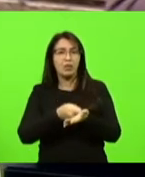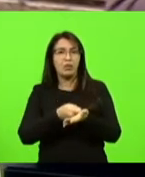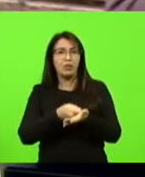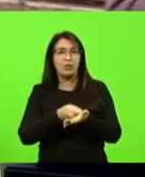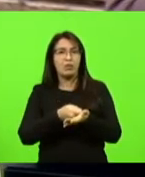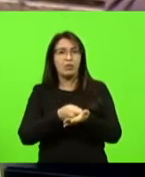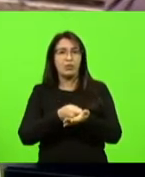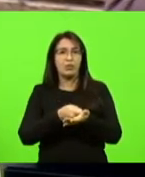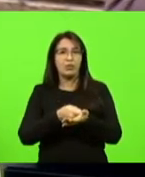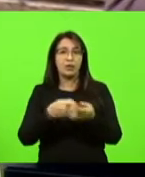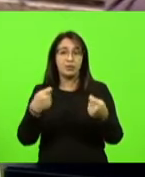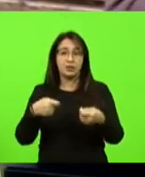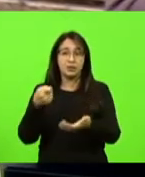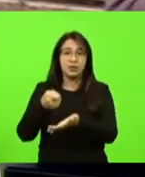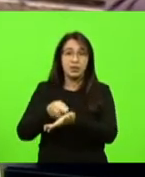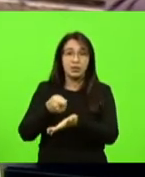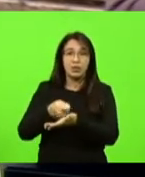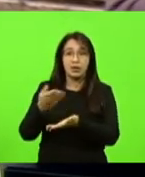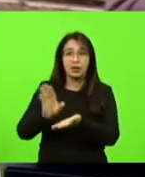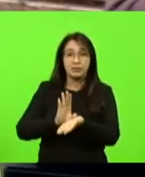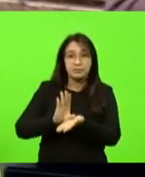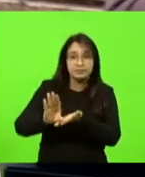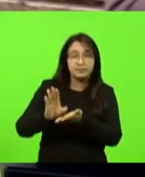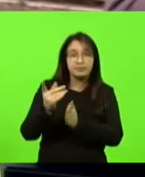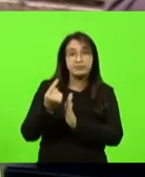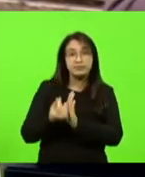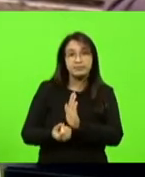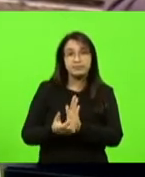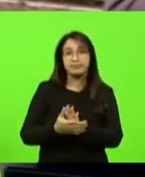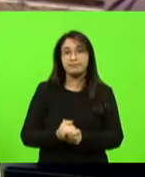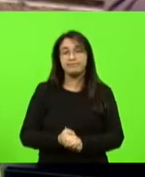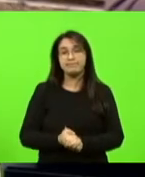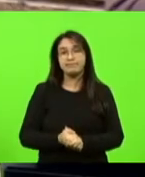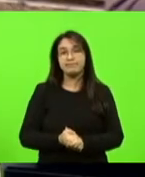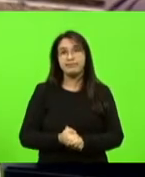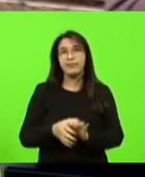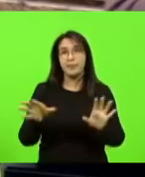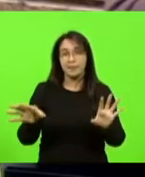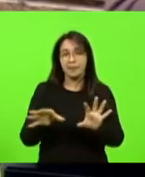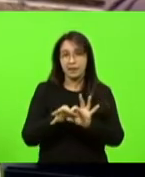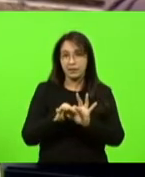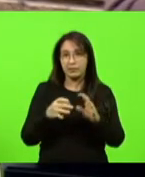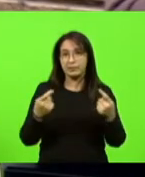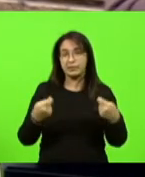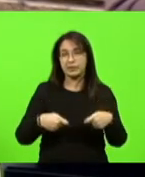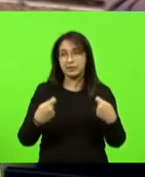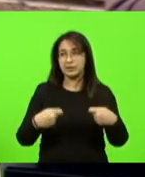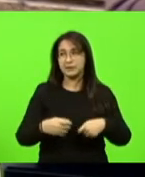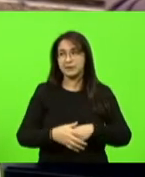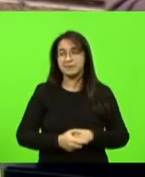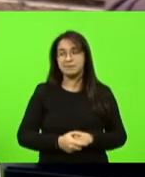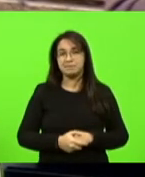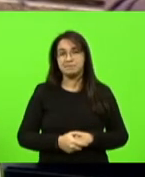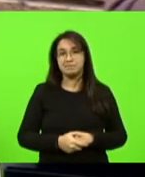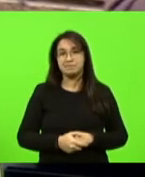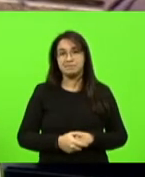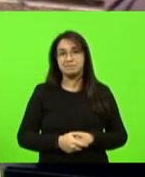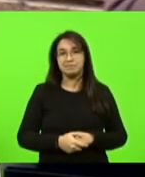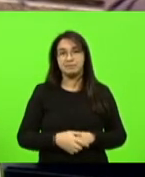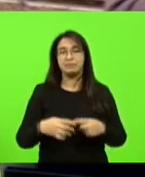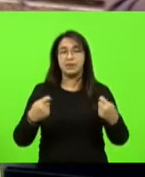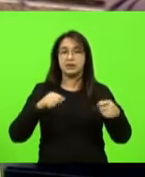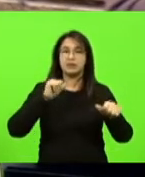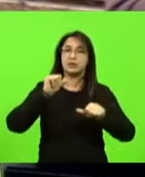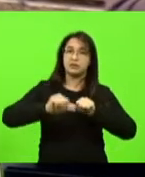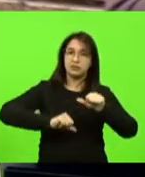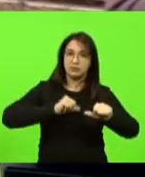lá na aplicação do dinheiro. Então, não precisa convênio mesmo, gente. Vamos mudar esse negócio,